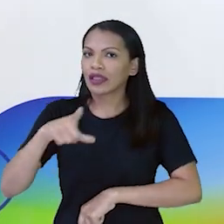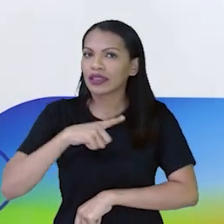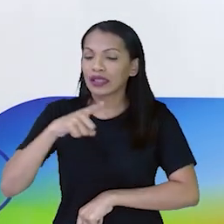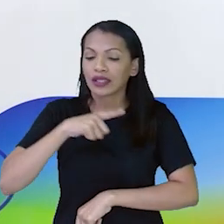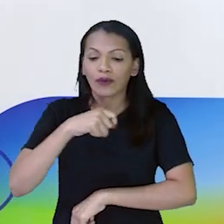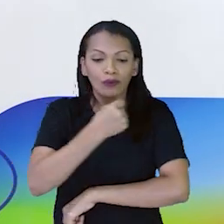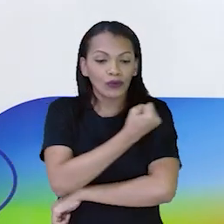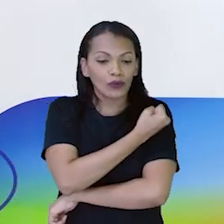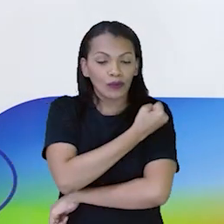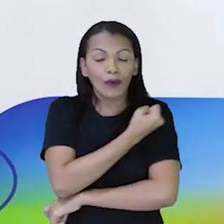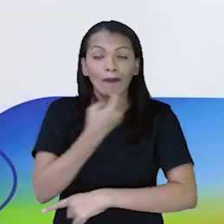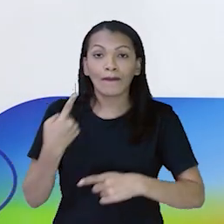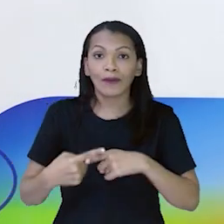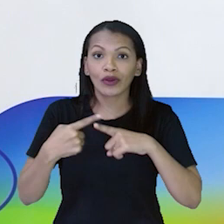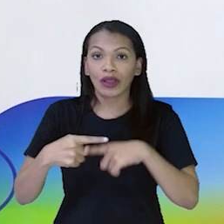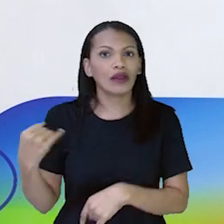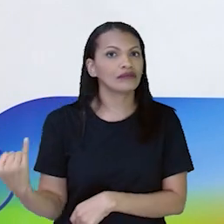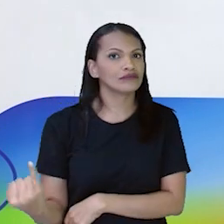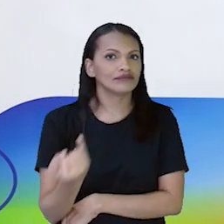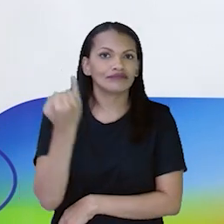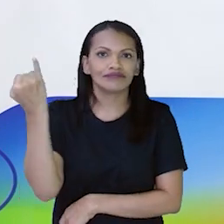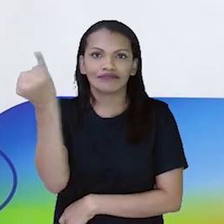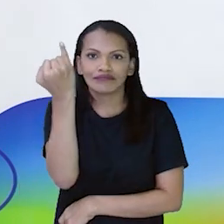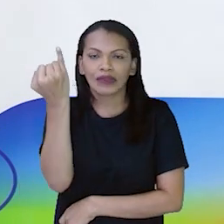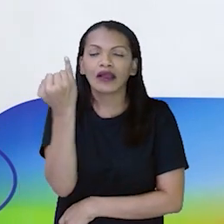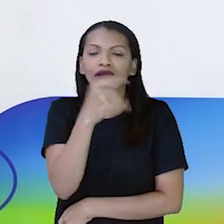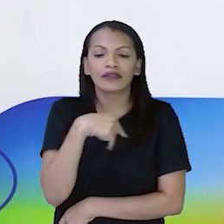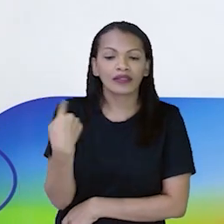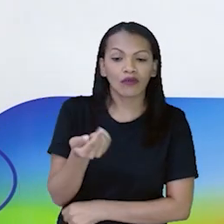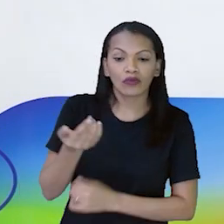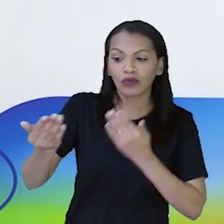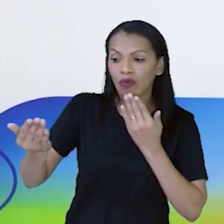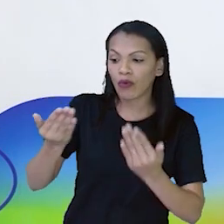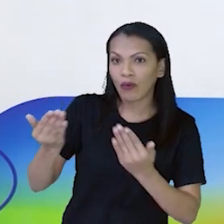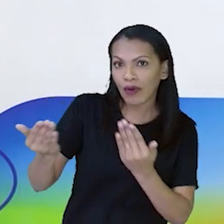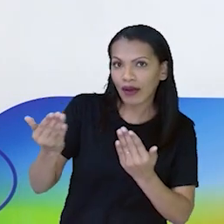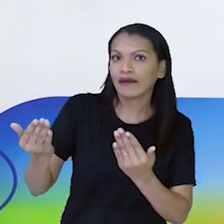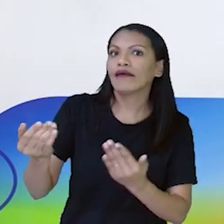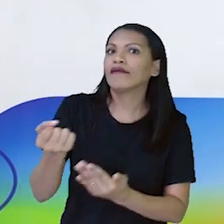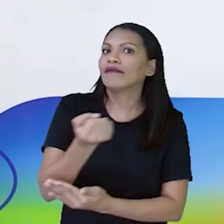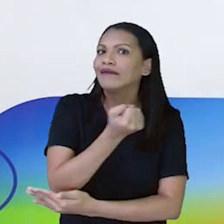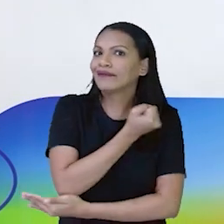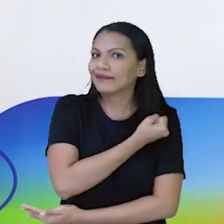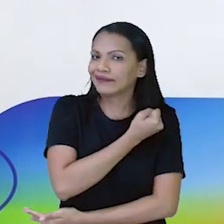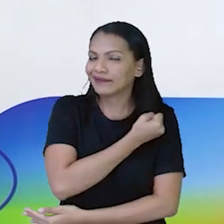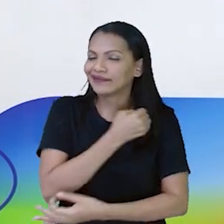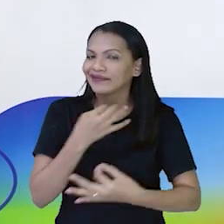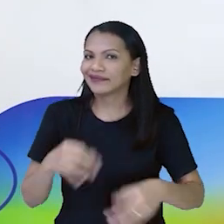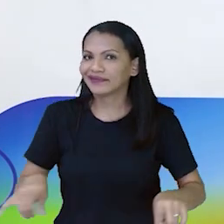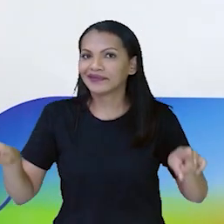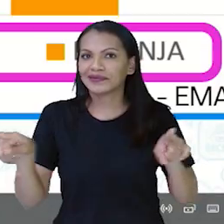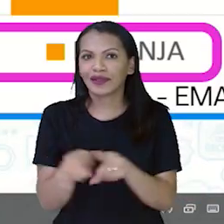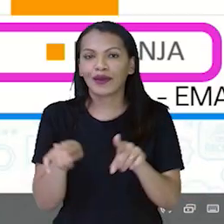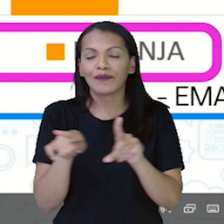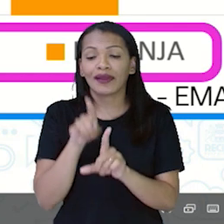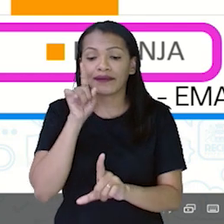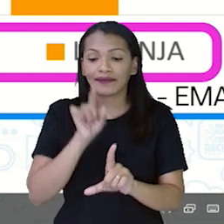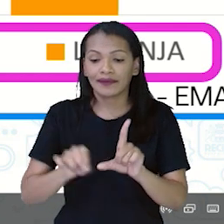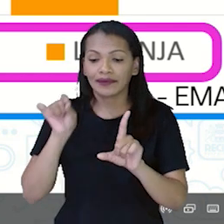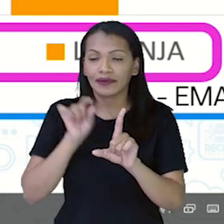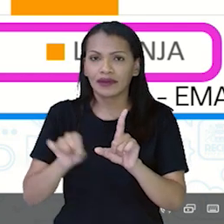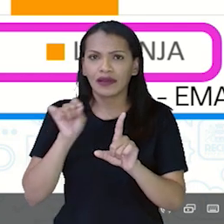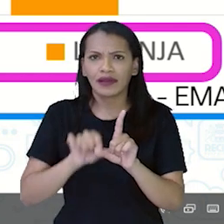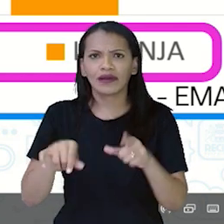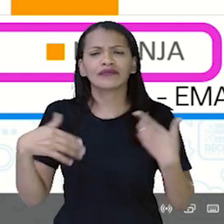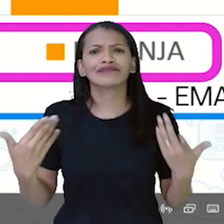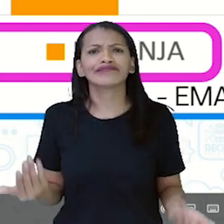para comparar as informações dadas por esse gráfico aqui. E também tem mais o quê? A legenda. Para